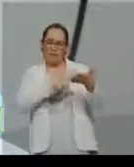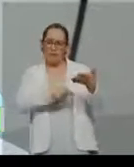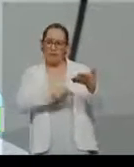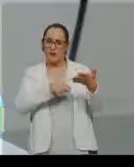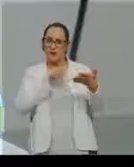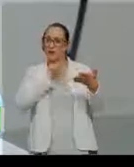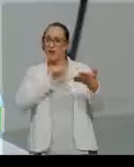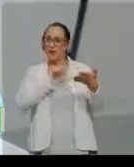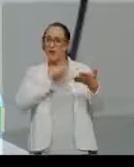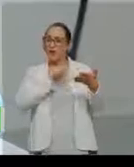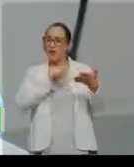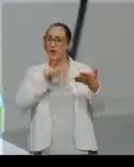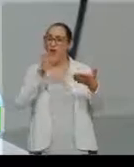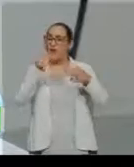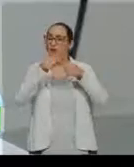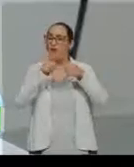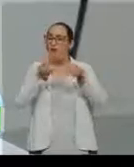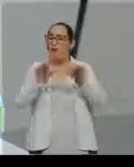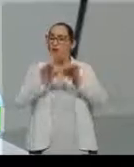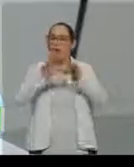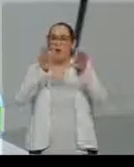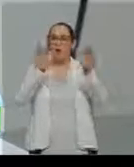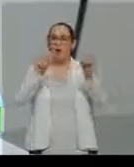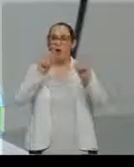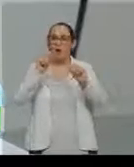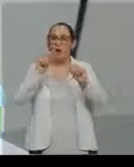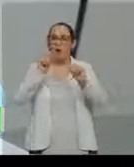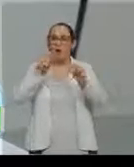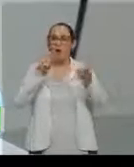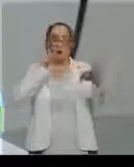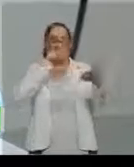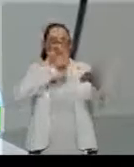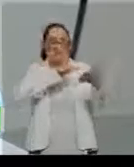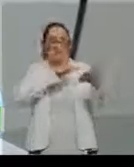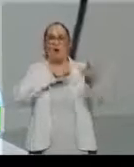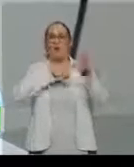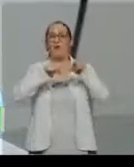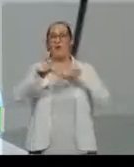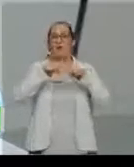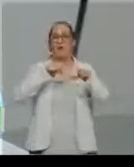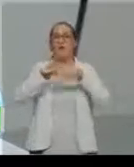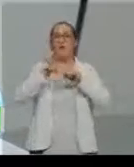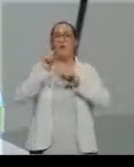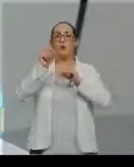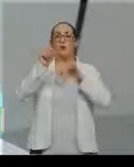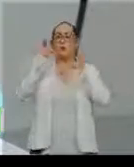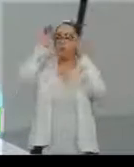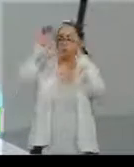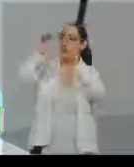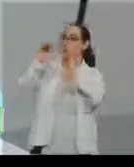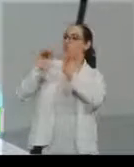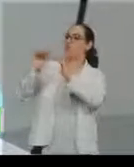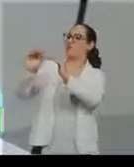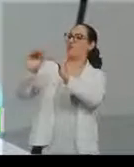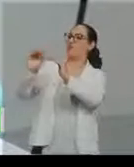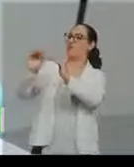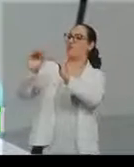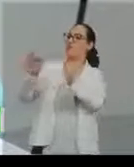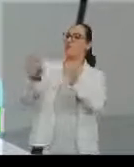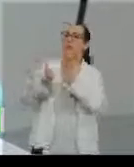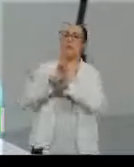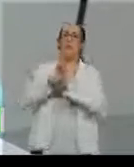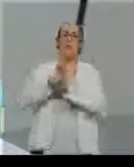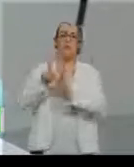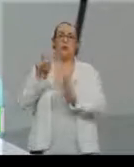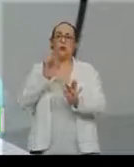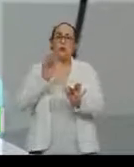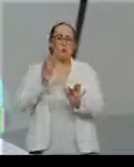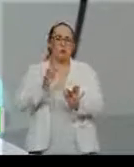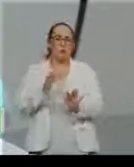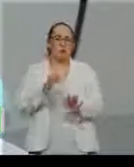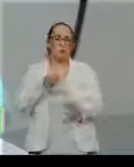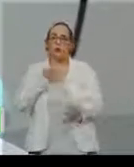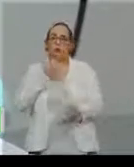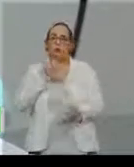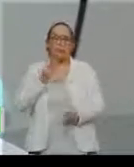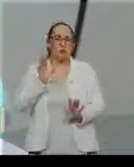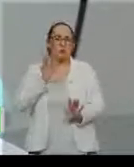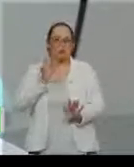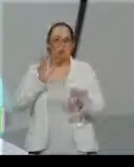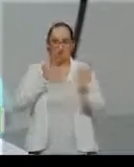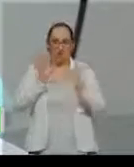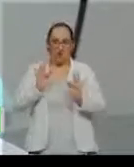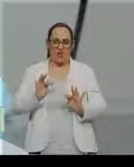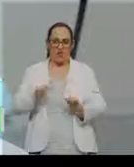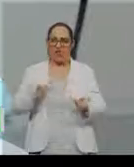trabalhador disciplinado, né? O trabalhador não está satisfeito. Trabalha numa fábrica, numa empresa, não está satisfeito, ele quer